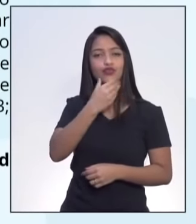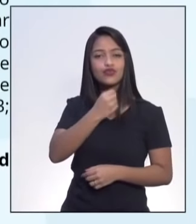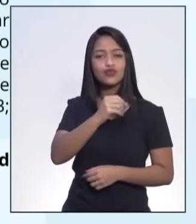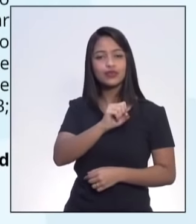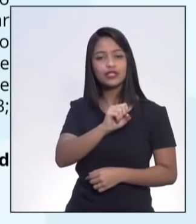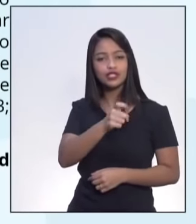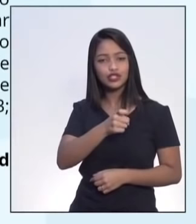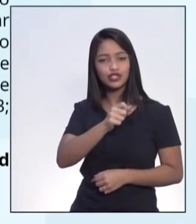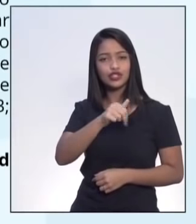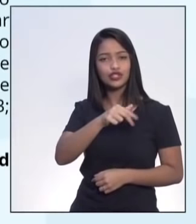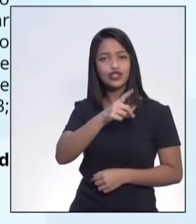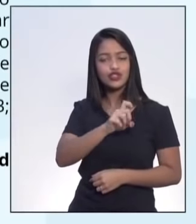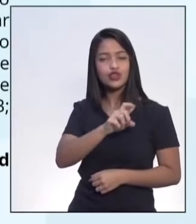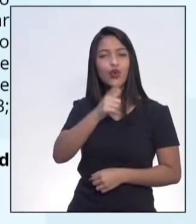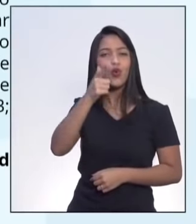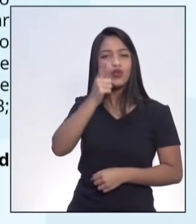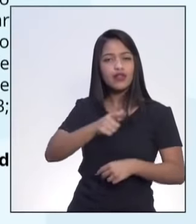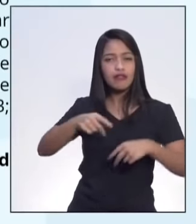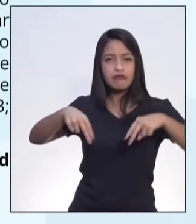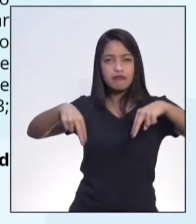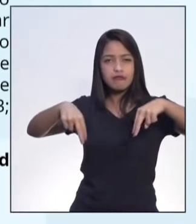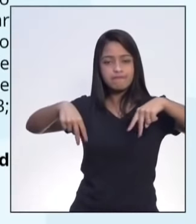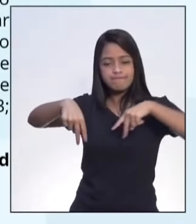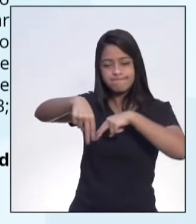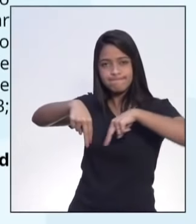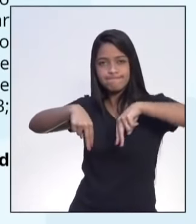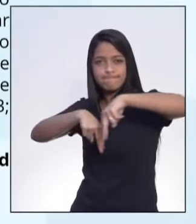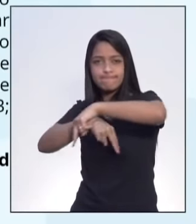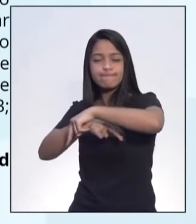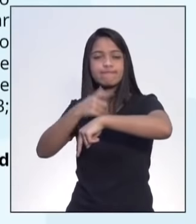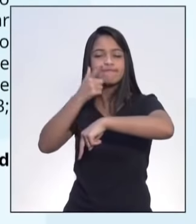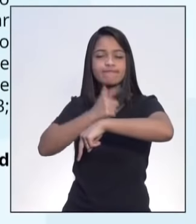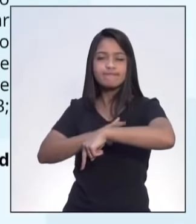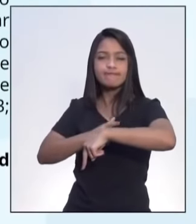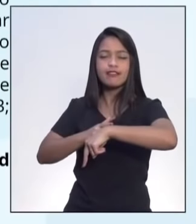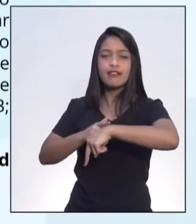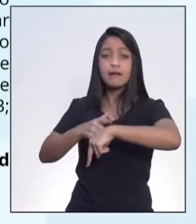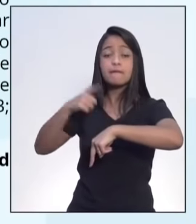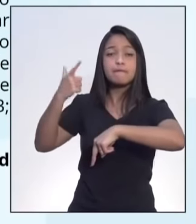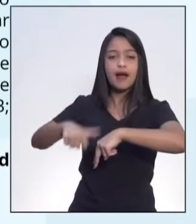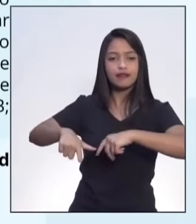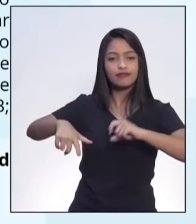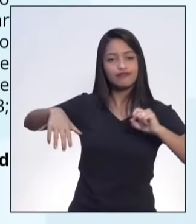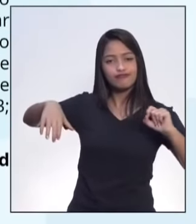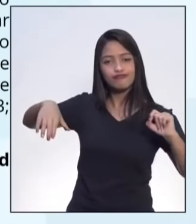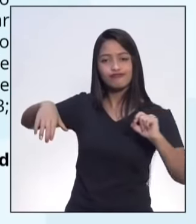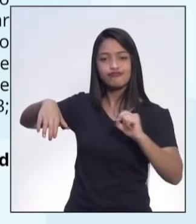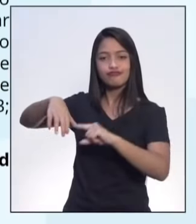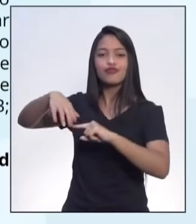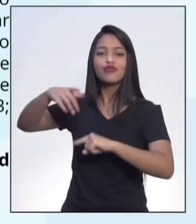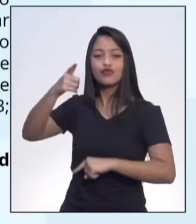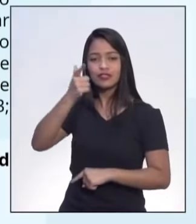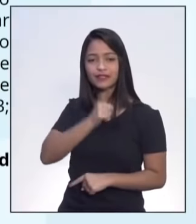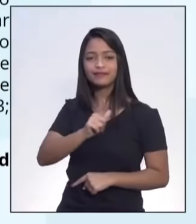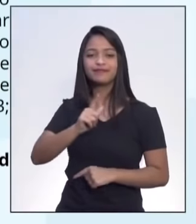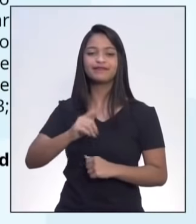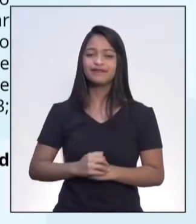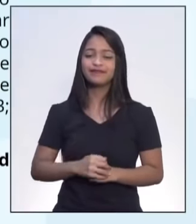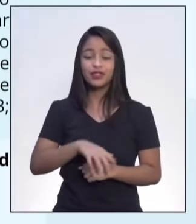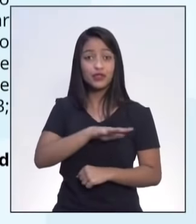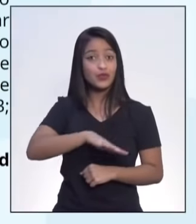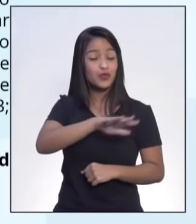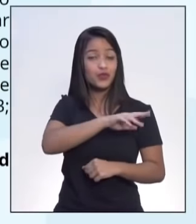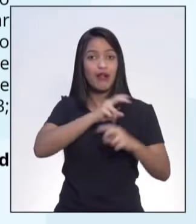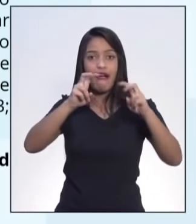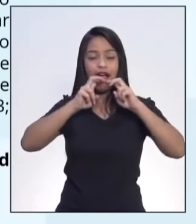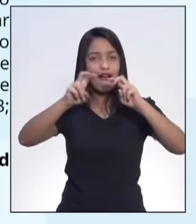bola. Só dribla um, vê o goleiro adiantado e encerra a empolgante partida. Torcida